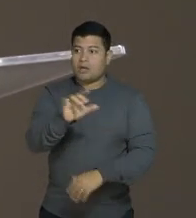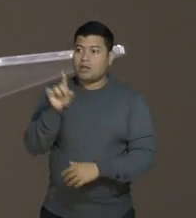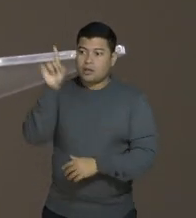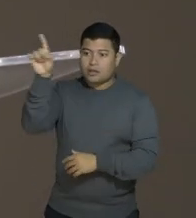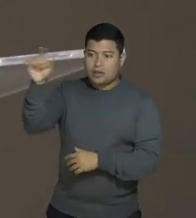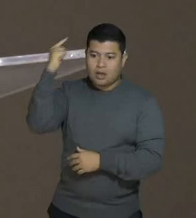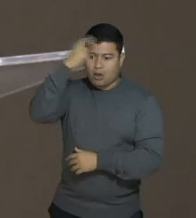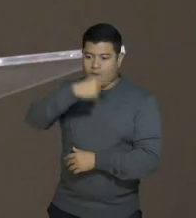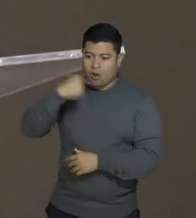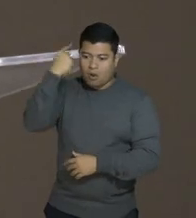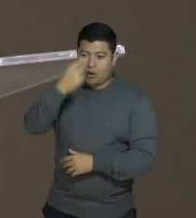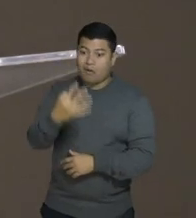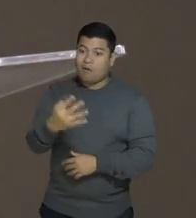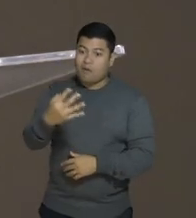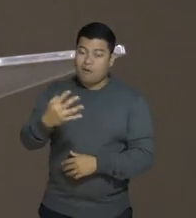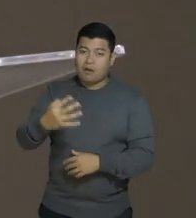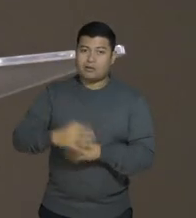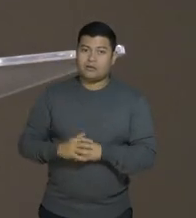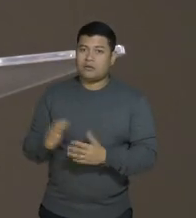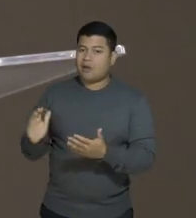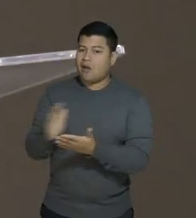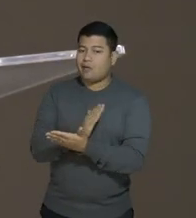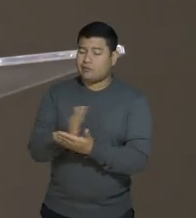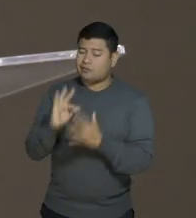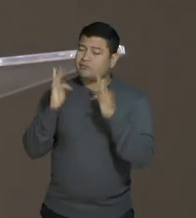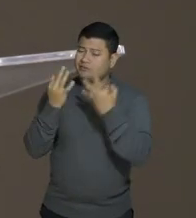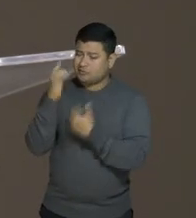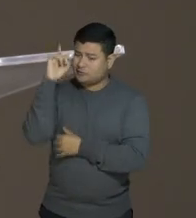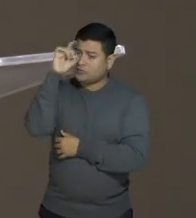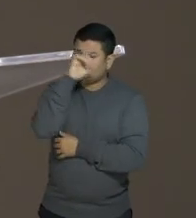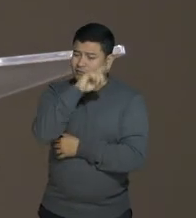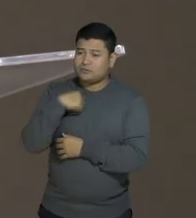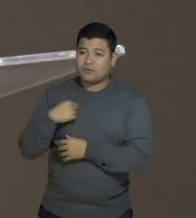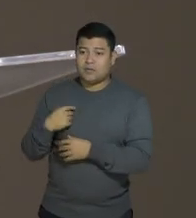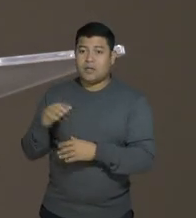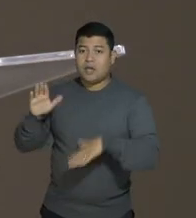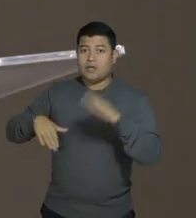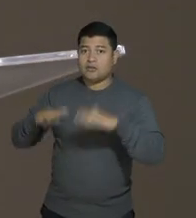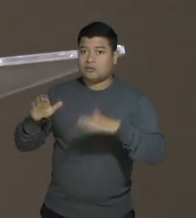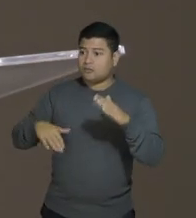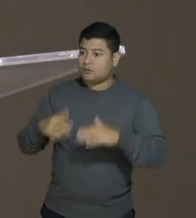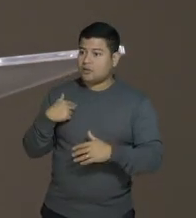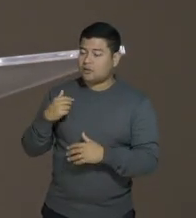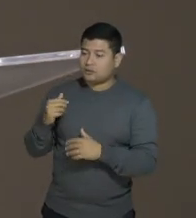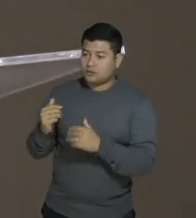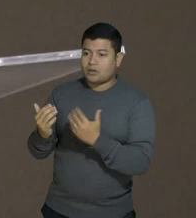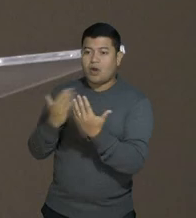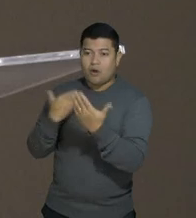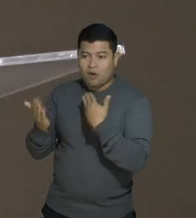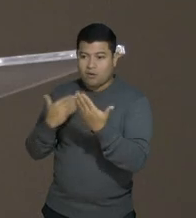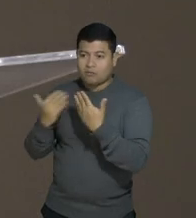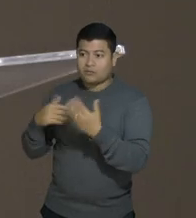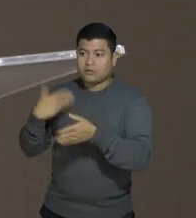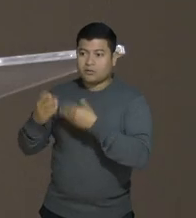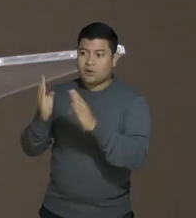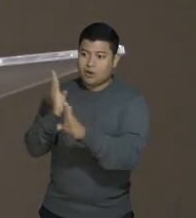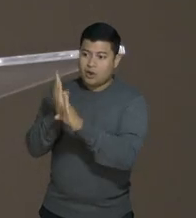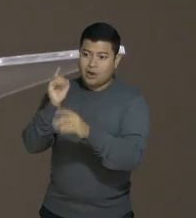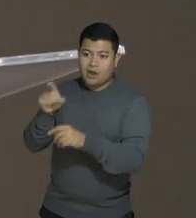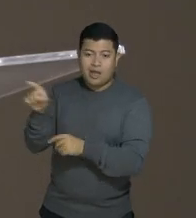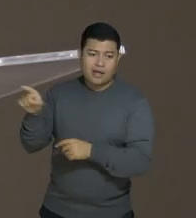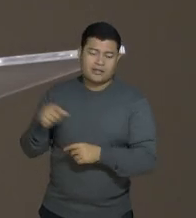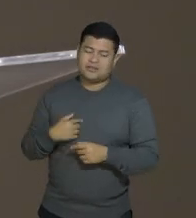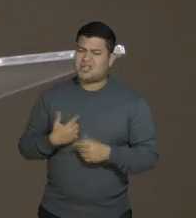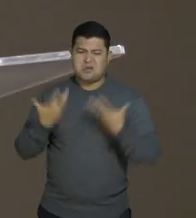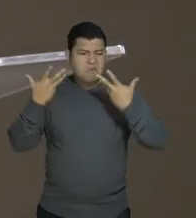Tem famílias que são muito difíceis mesmo. Mesmo indo no meu consultório, sai batendo porta e não são. Quem leva a pior são as